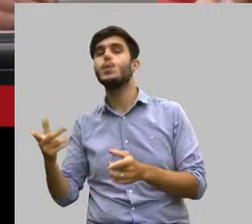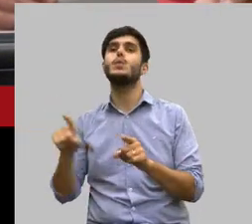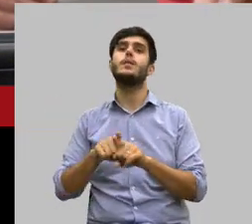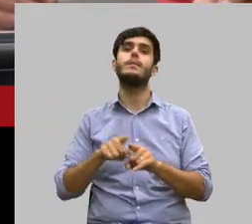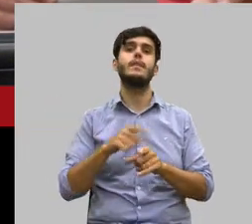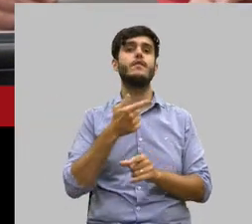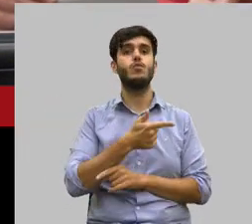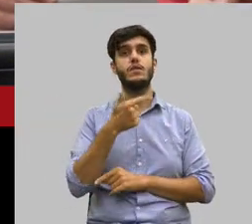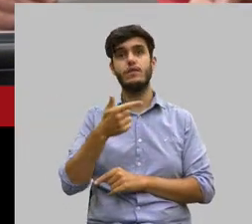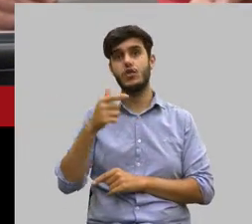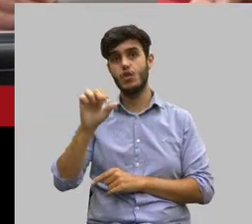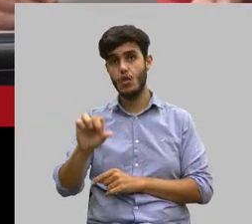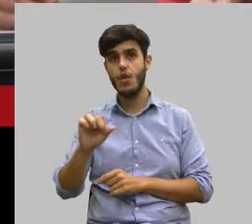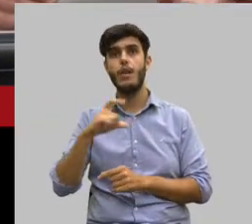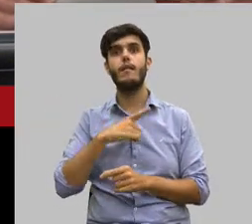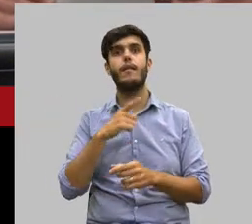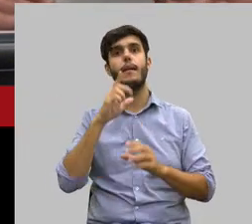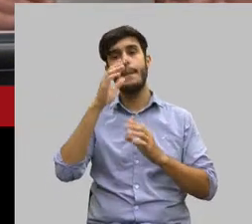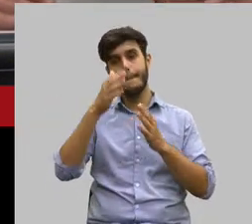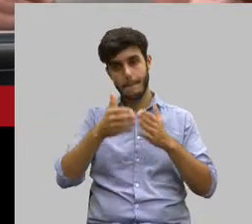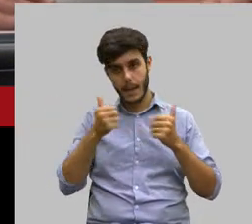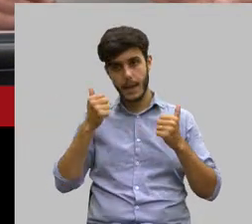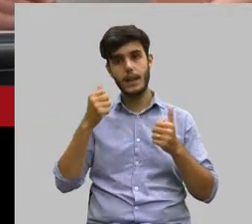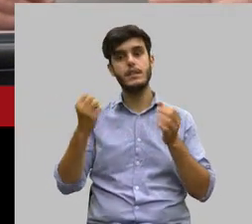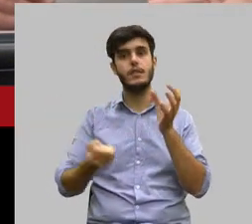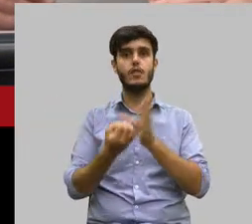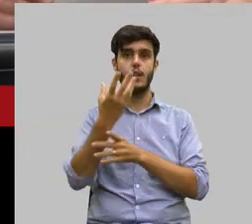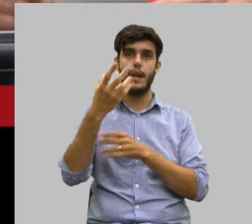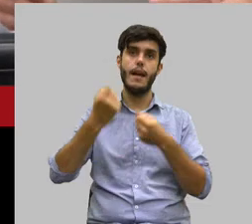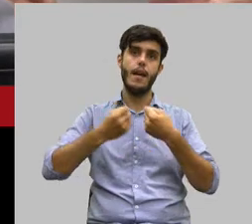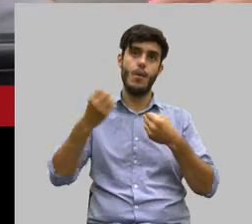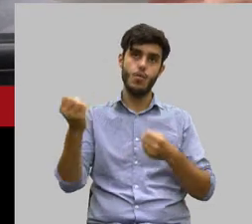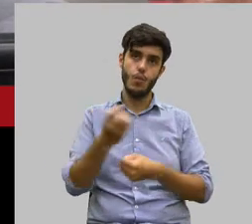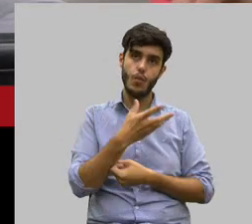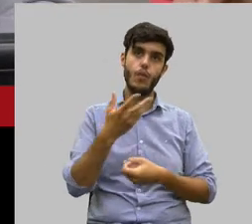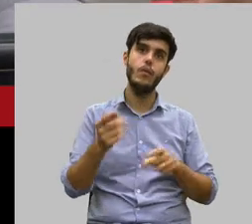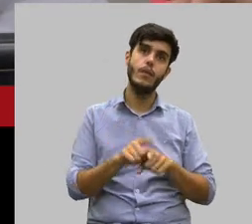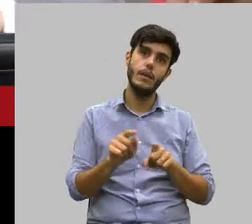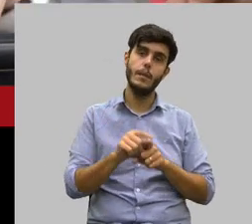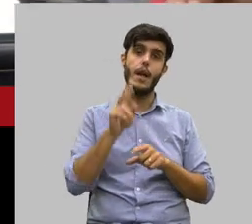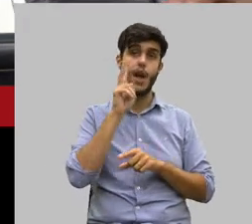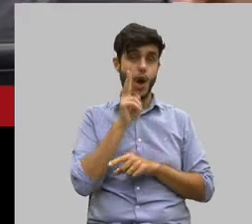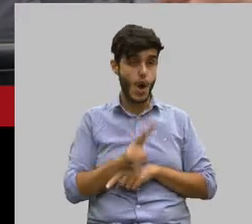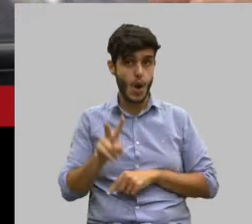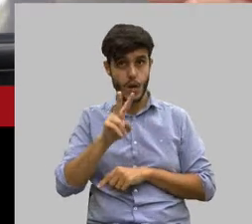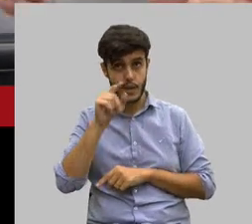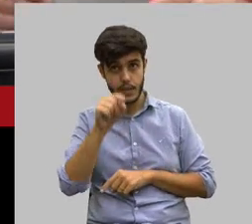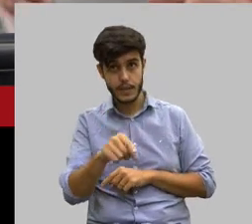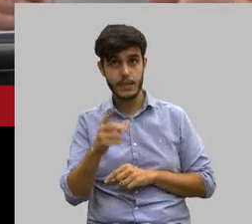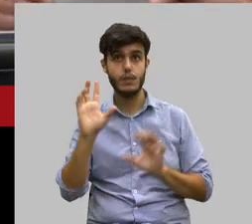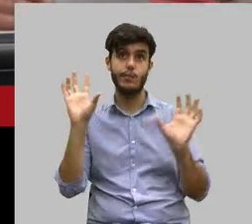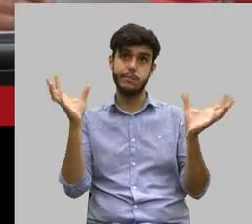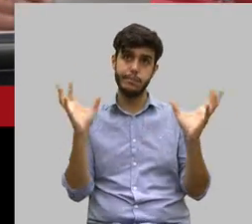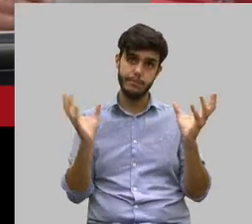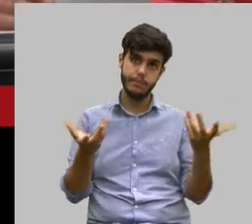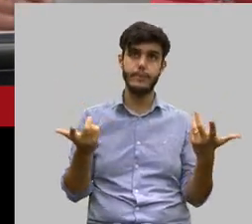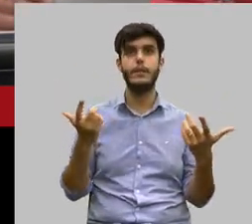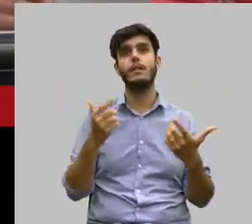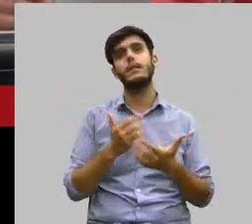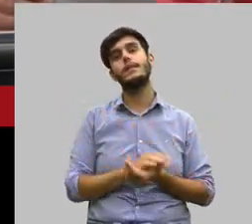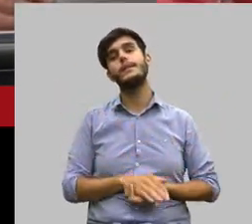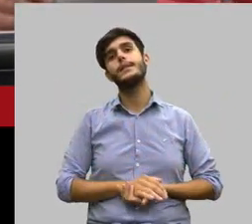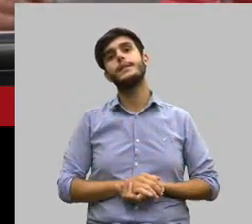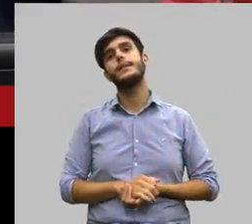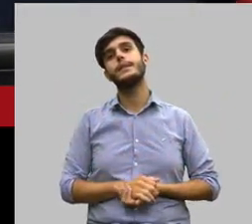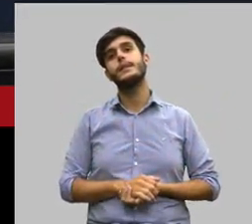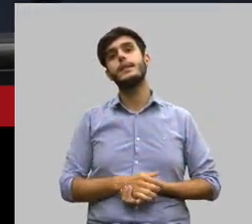processo quando a gente vai dar uma olhada nessas aquisições tanto de viaturas de armamentos